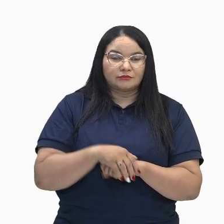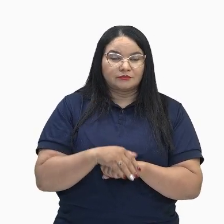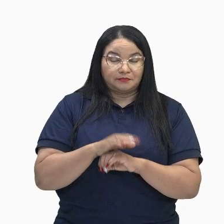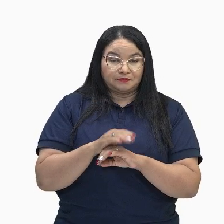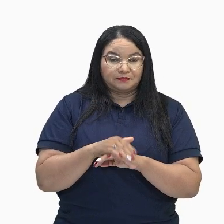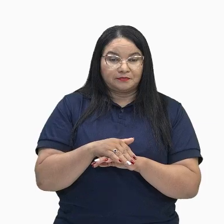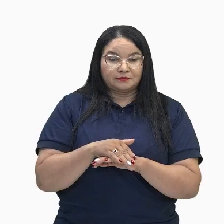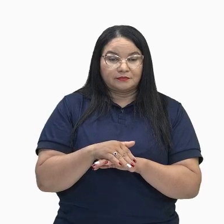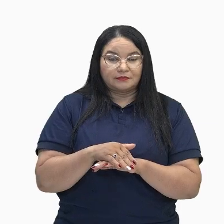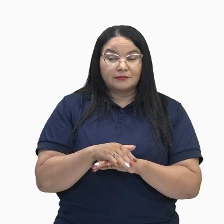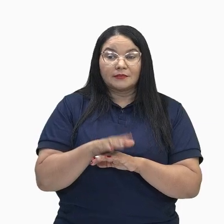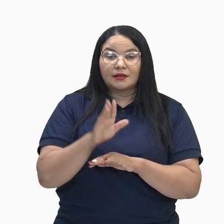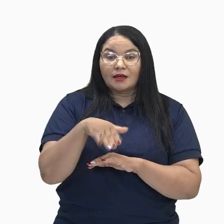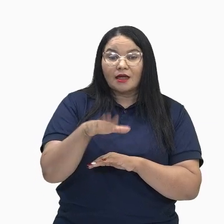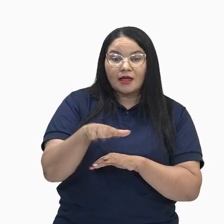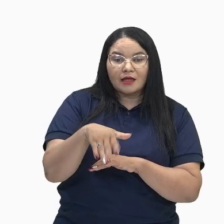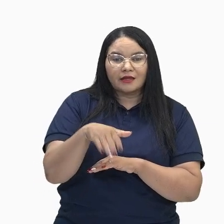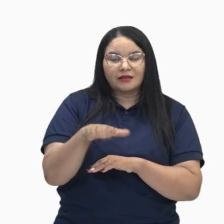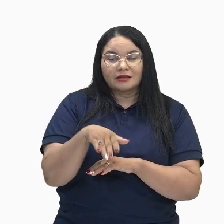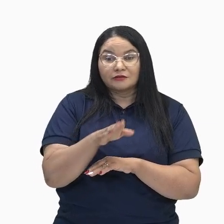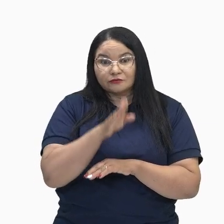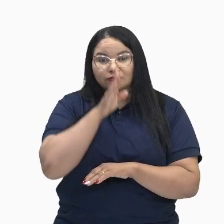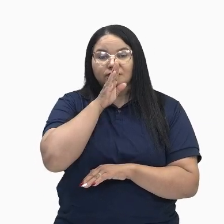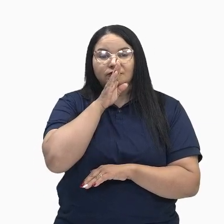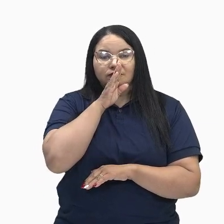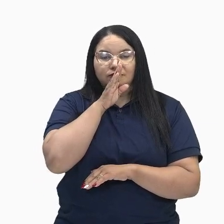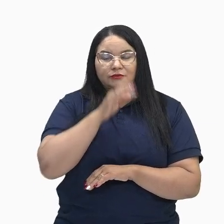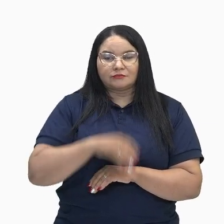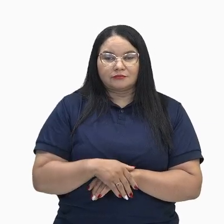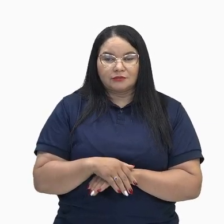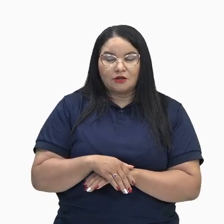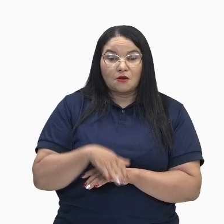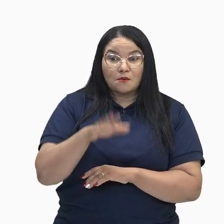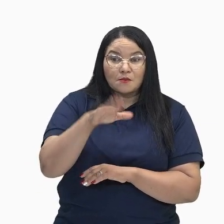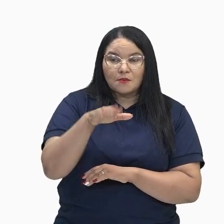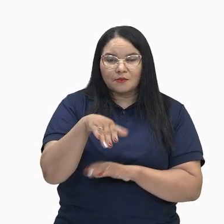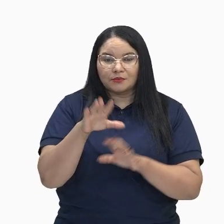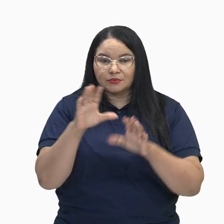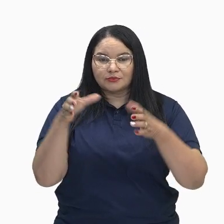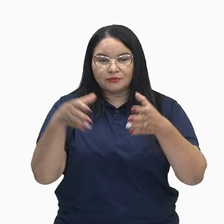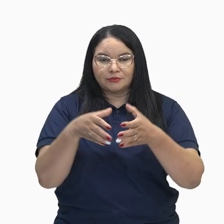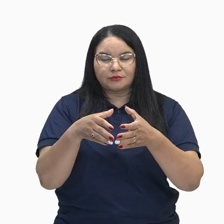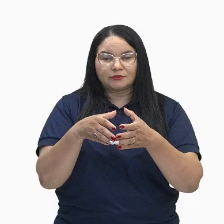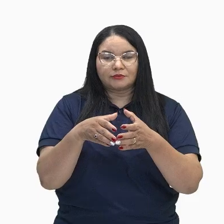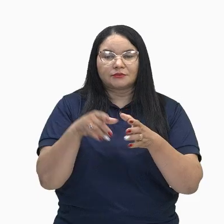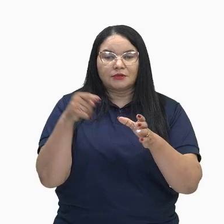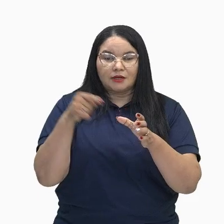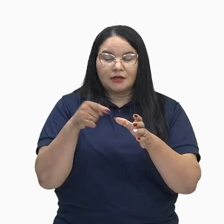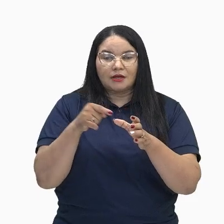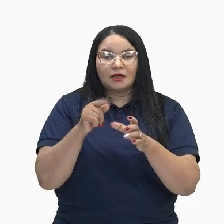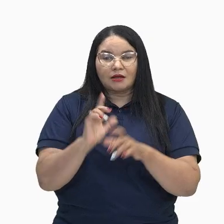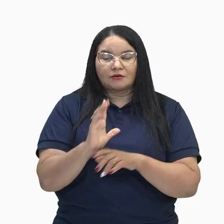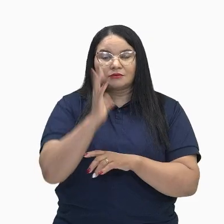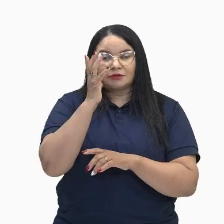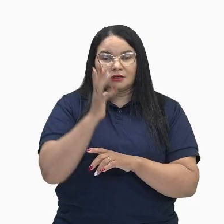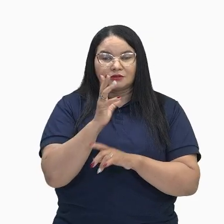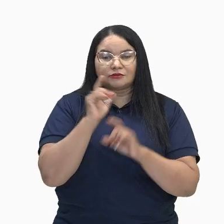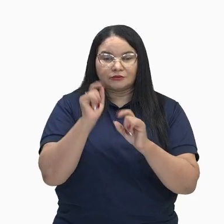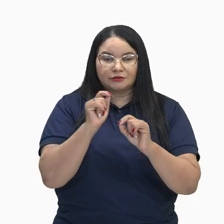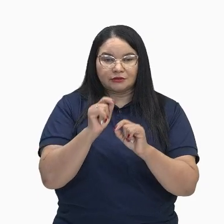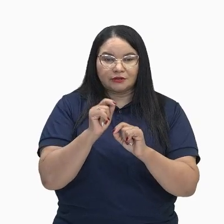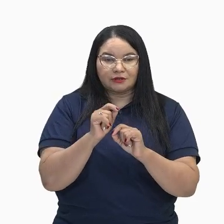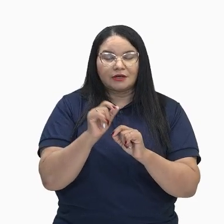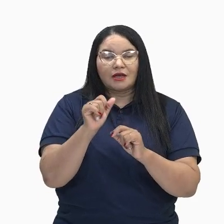turmas, silêncio. Então, observe aí que a palavra turmas é nessa palavra que ocorre o apóstrofe,